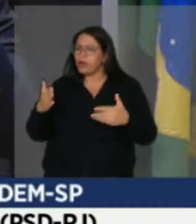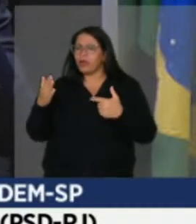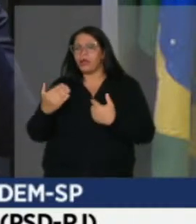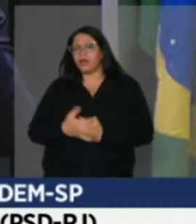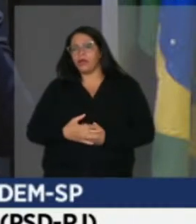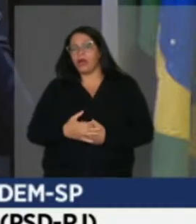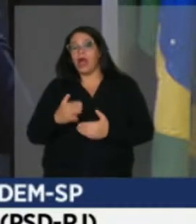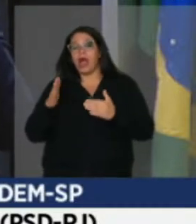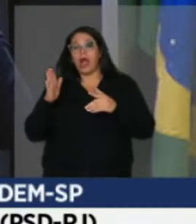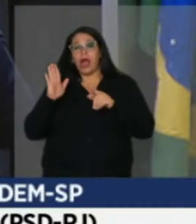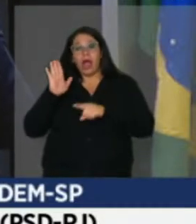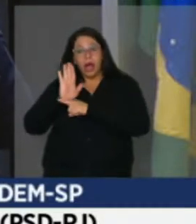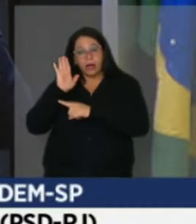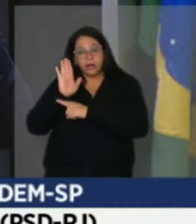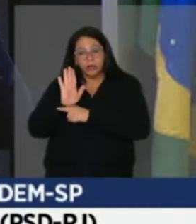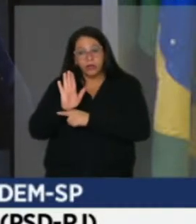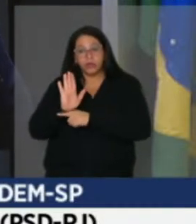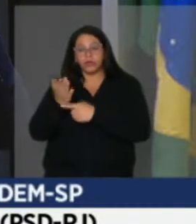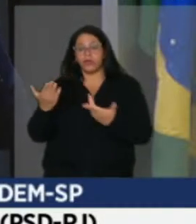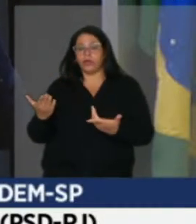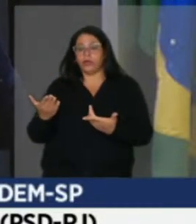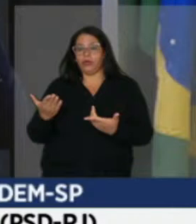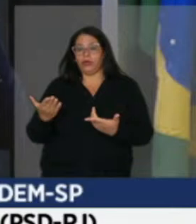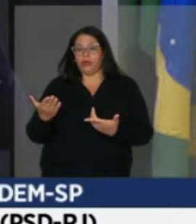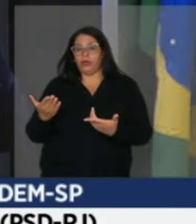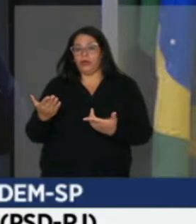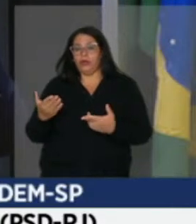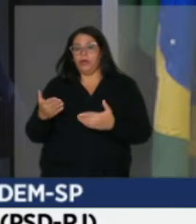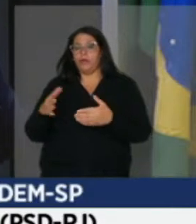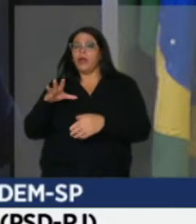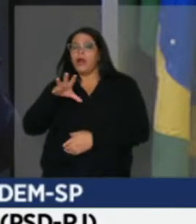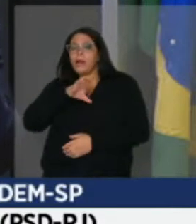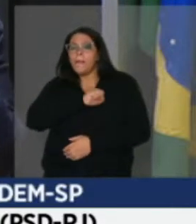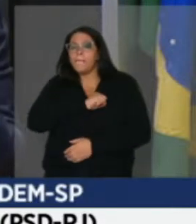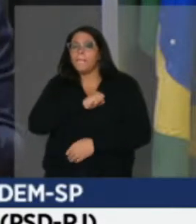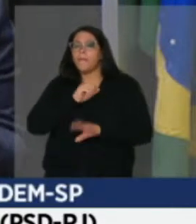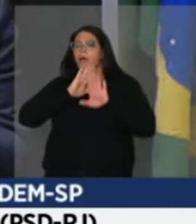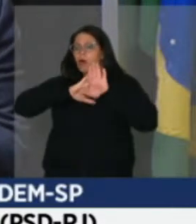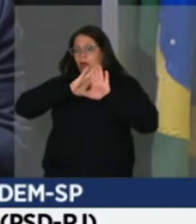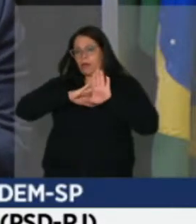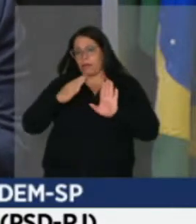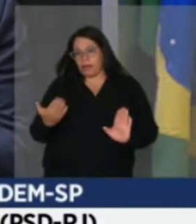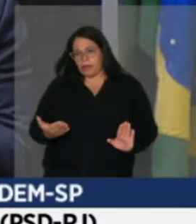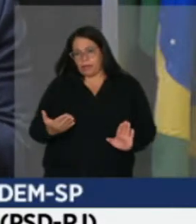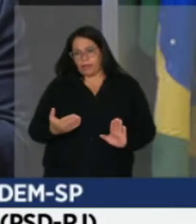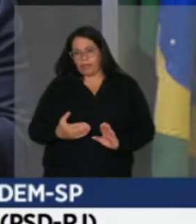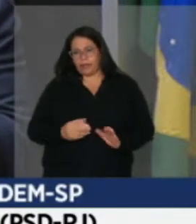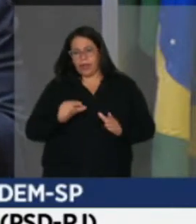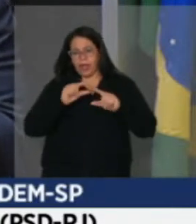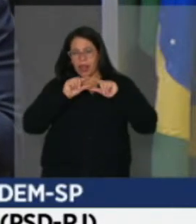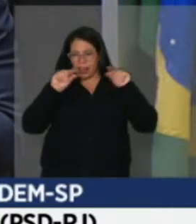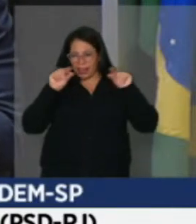me ajuda, cara, por amor a mim, perdão. As letras muito pequenas